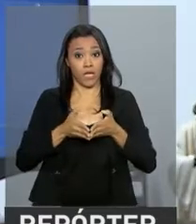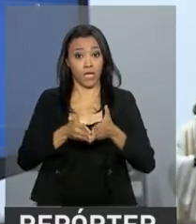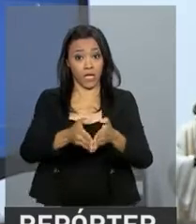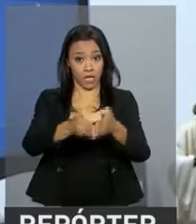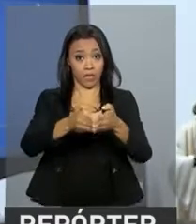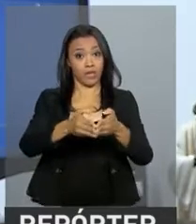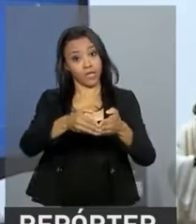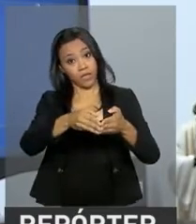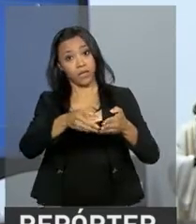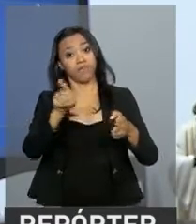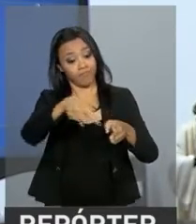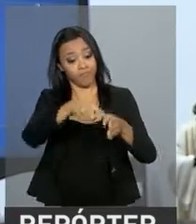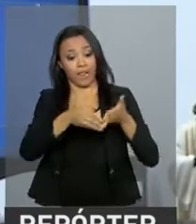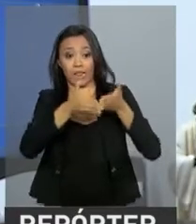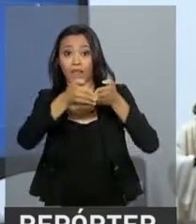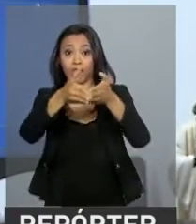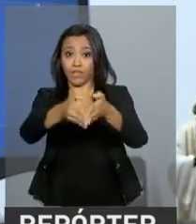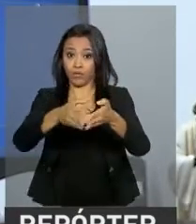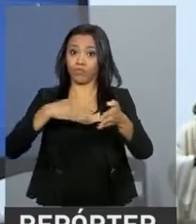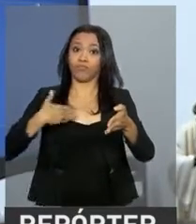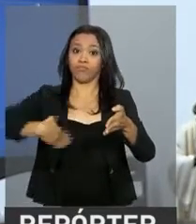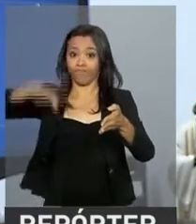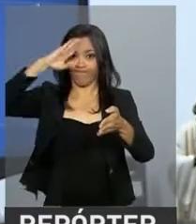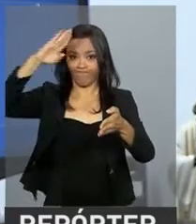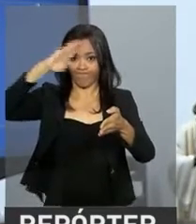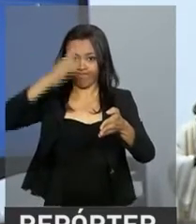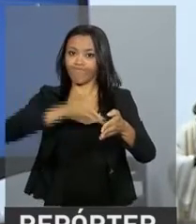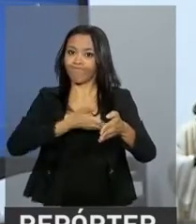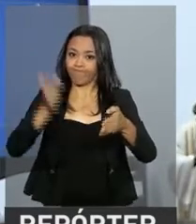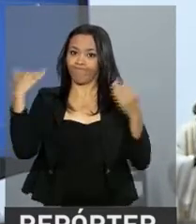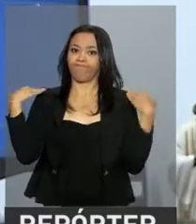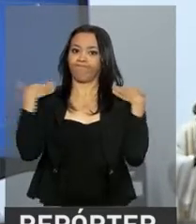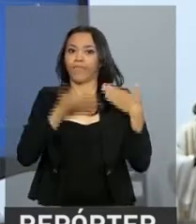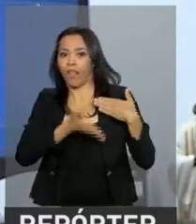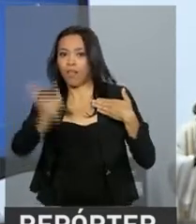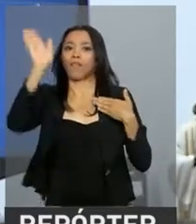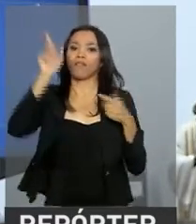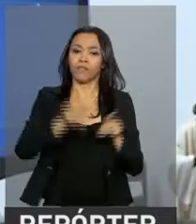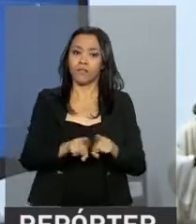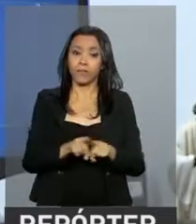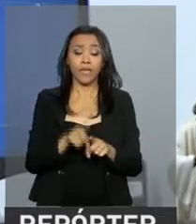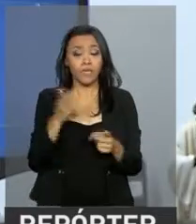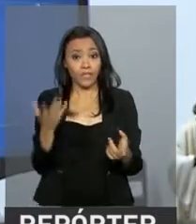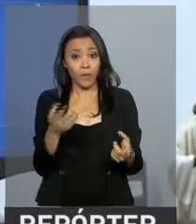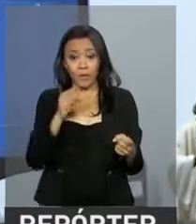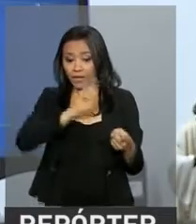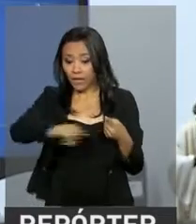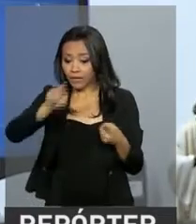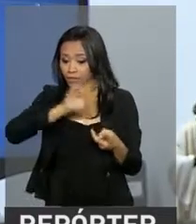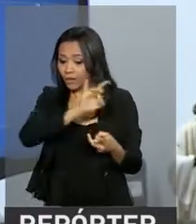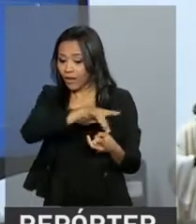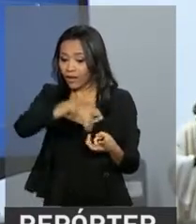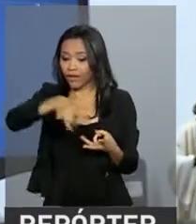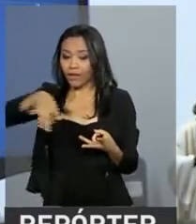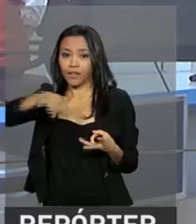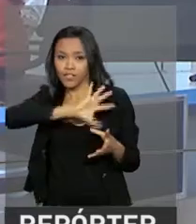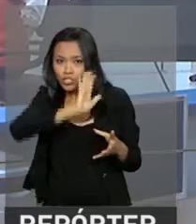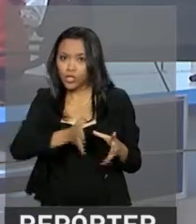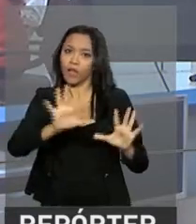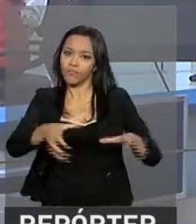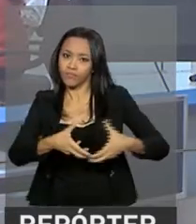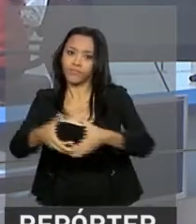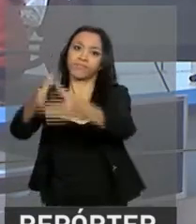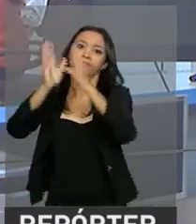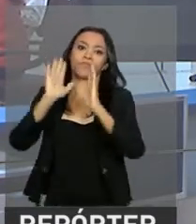cede os navios ao passado foi um navio da marinha é importante ressaltar que esses meios militares já estão em missão